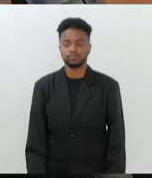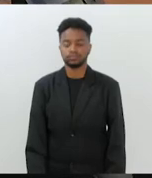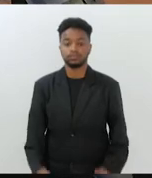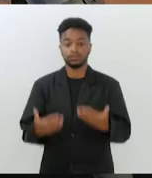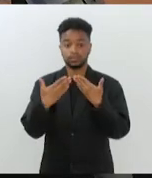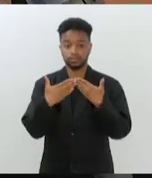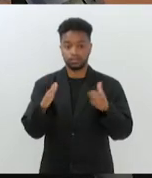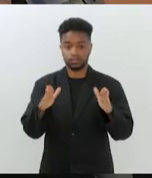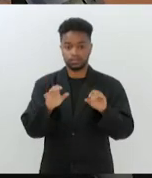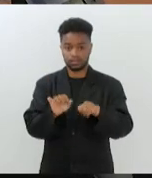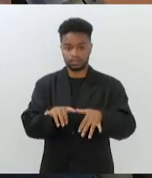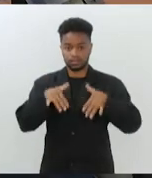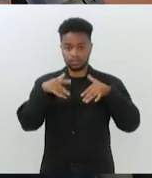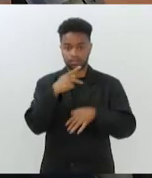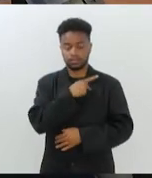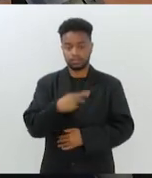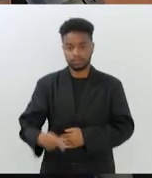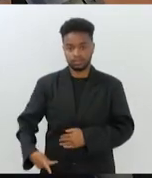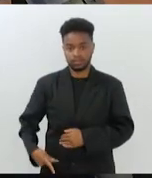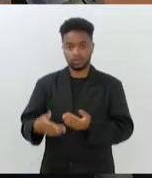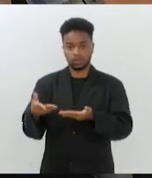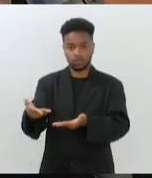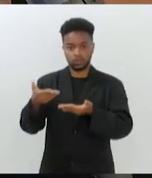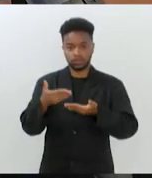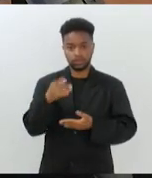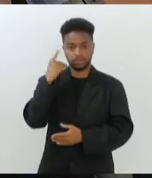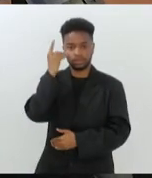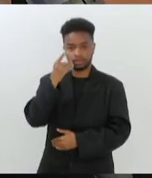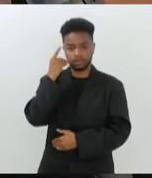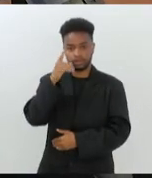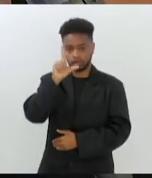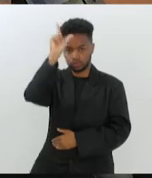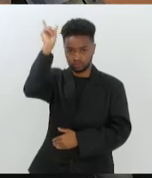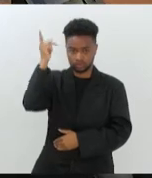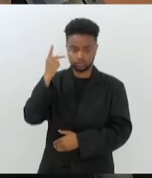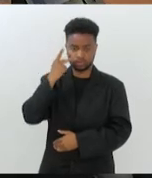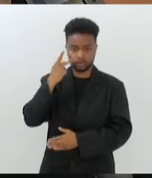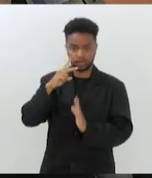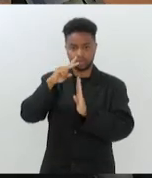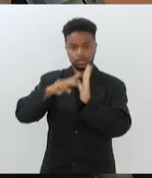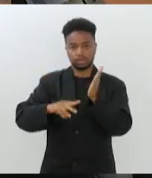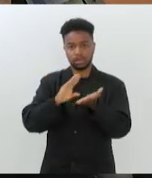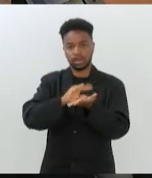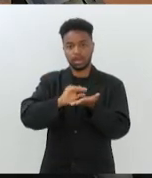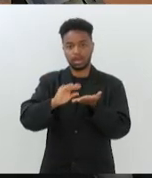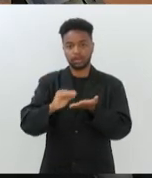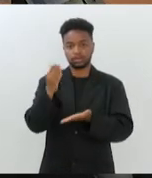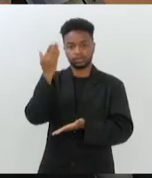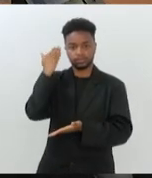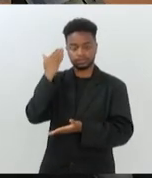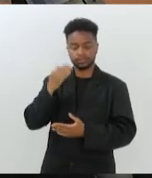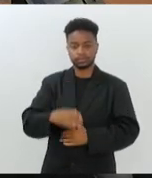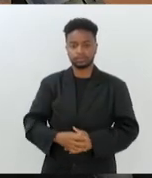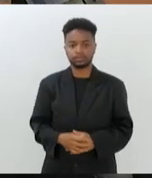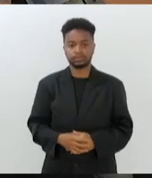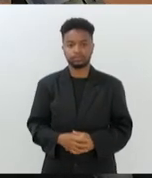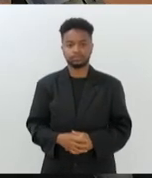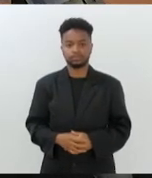Está aberta a sessão. A presidência convida o senhor deputado Luiz Paulo para fazer a leitura da ata da sessão